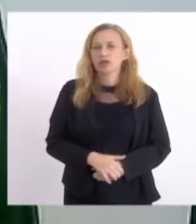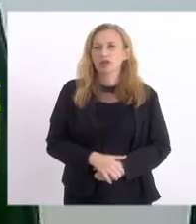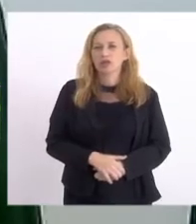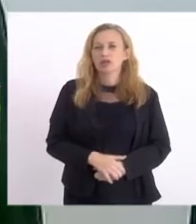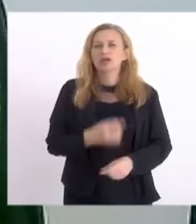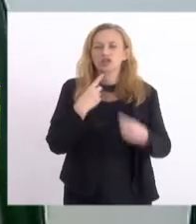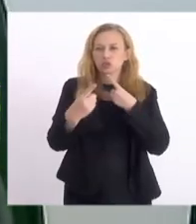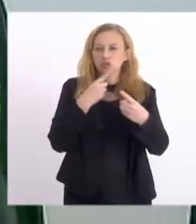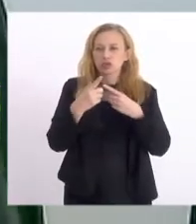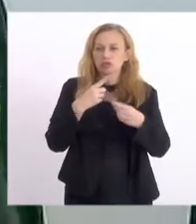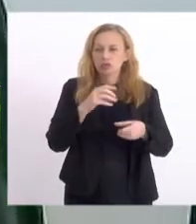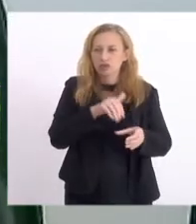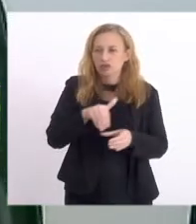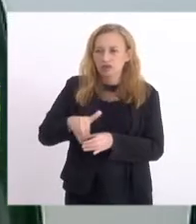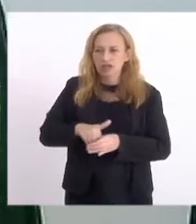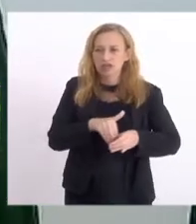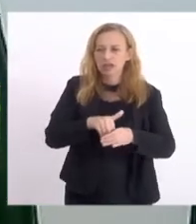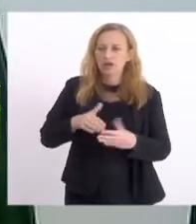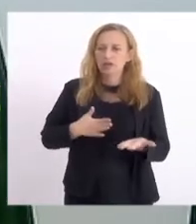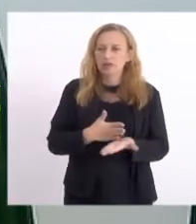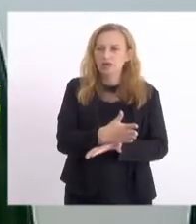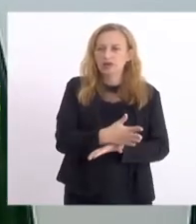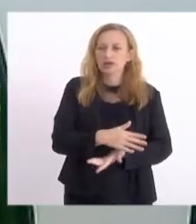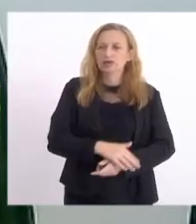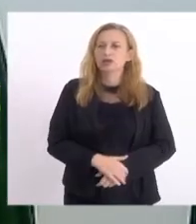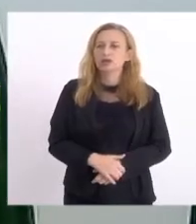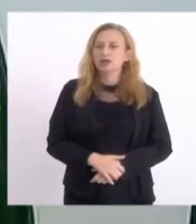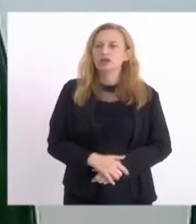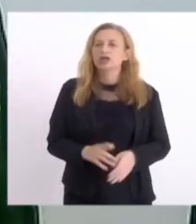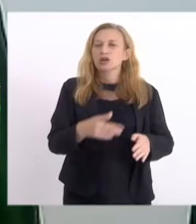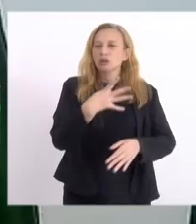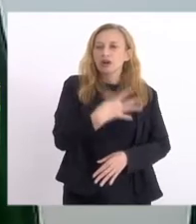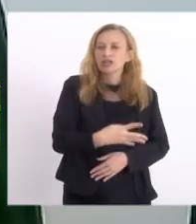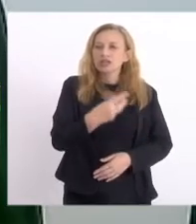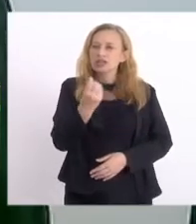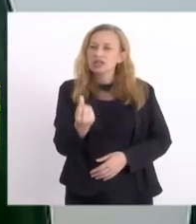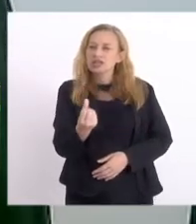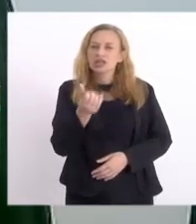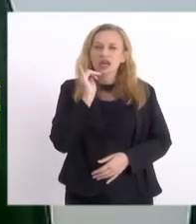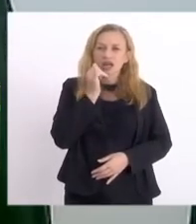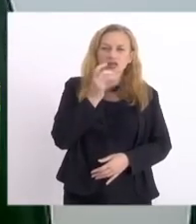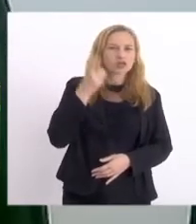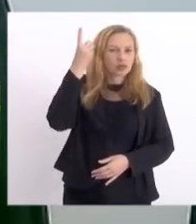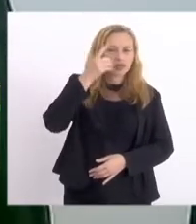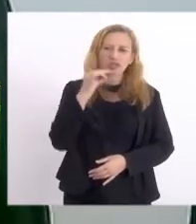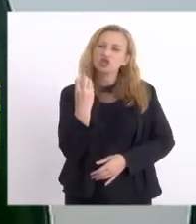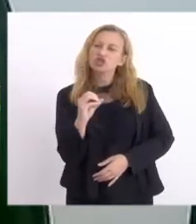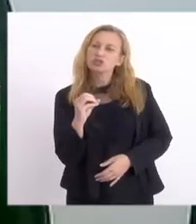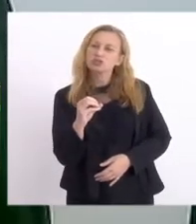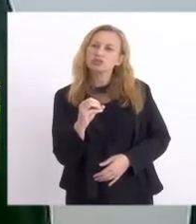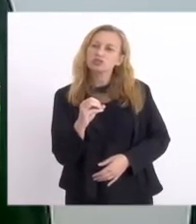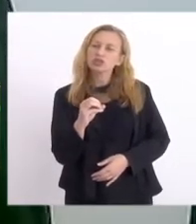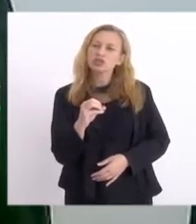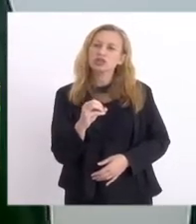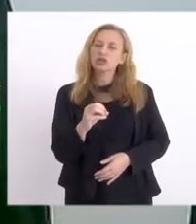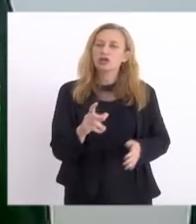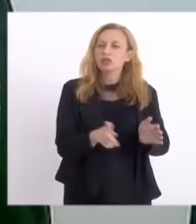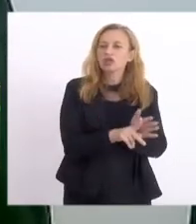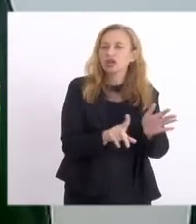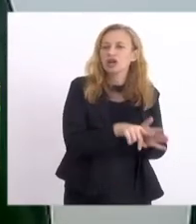4640-2021. Em discussão, em votação, aprovado. 46, relator deputado Chico Machado. Projeto de